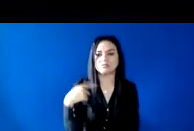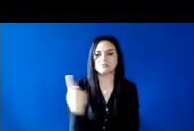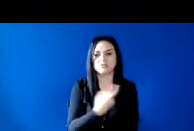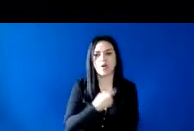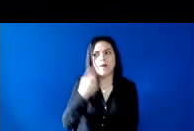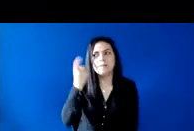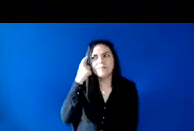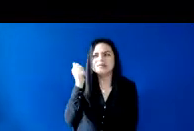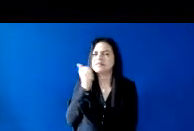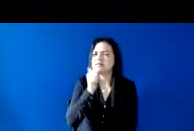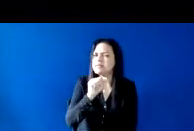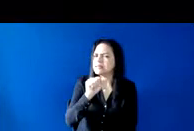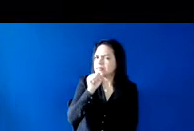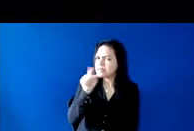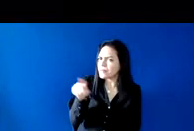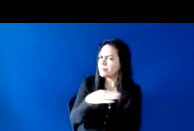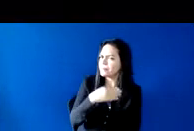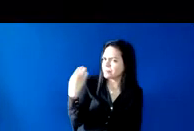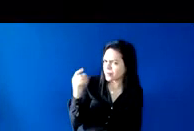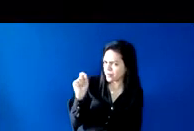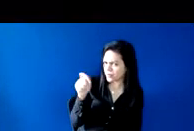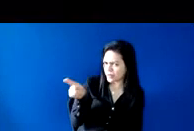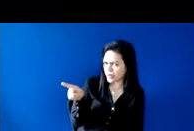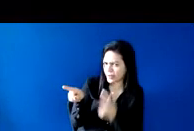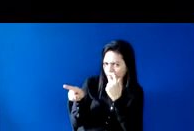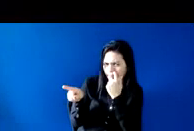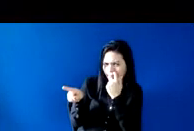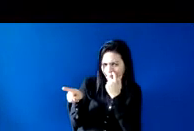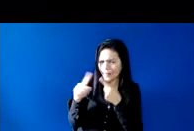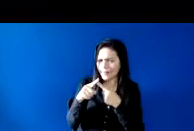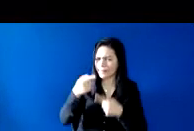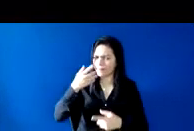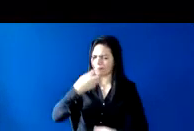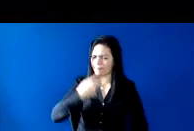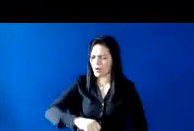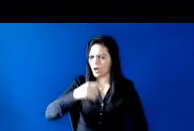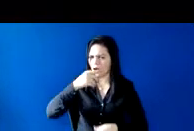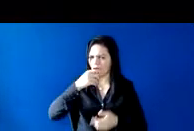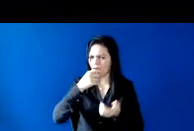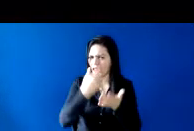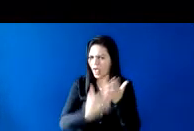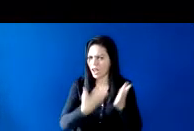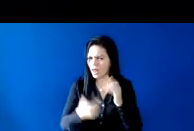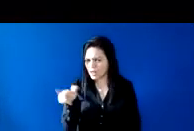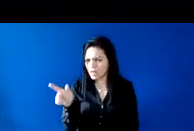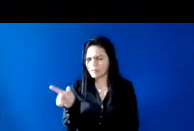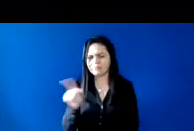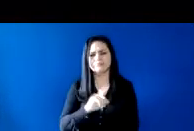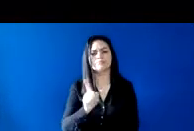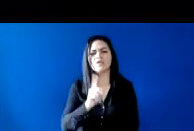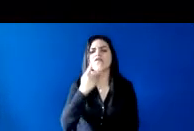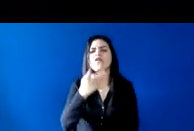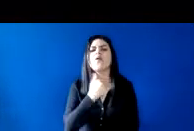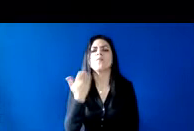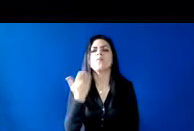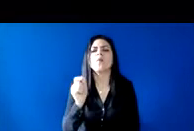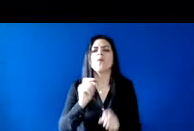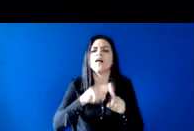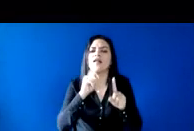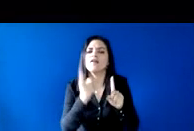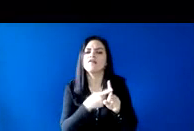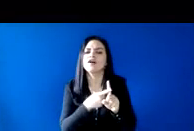de hipertensão? Não. Elas morrem por hemorragia? Não. Elas morrem justamente por aquilo que eu falei, pela